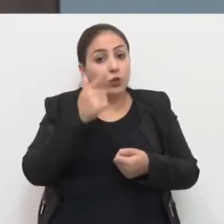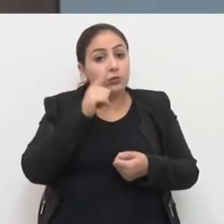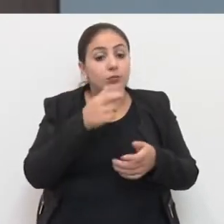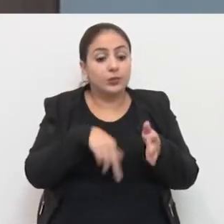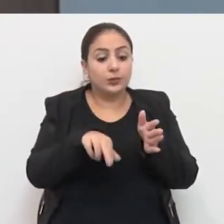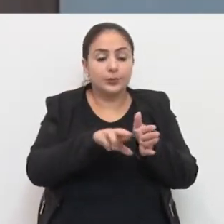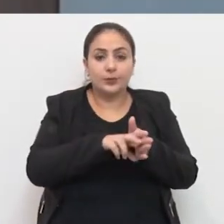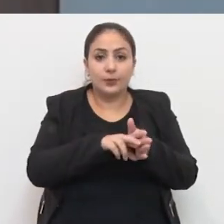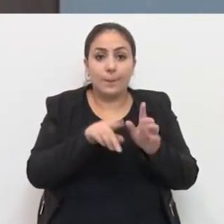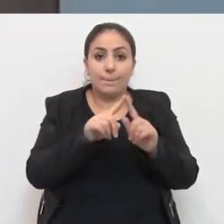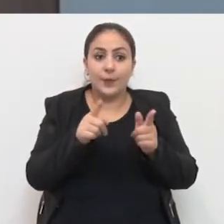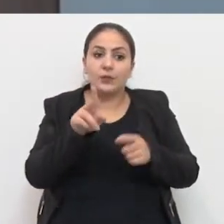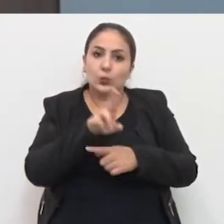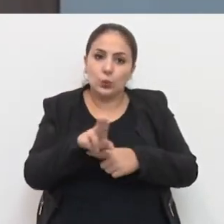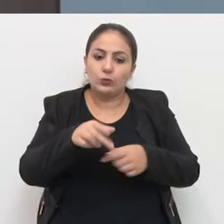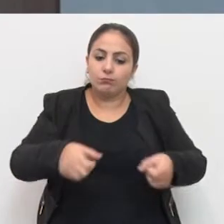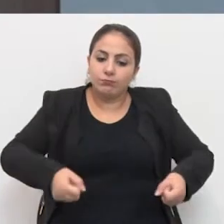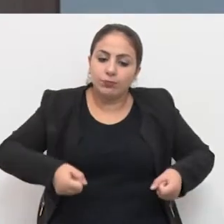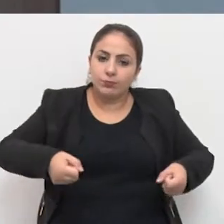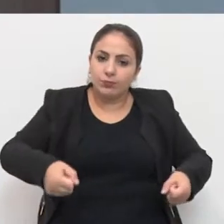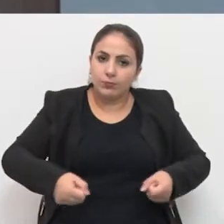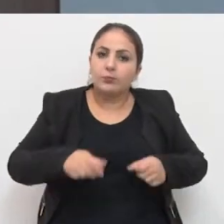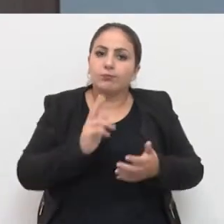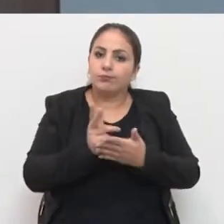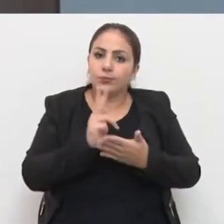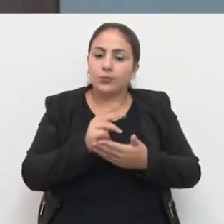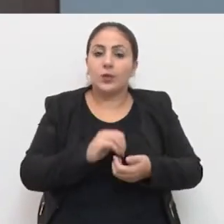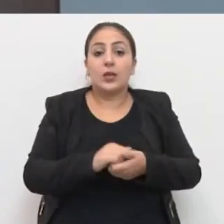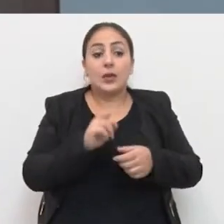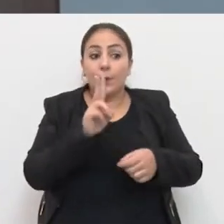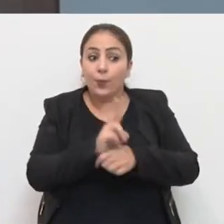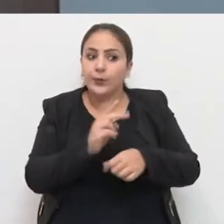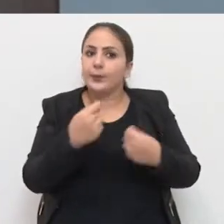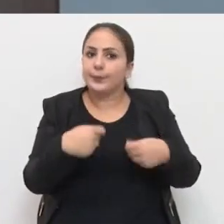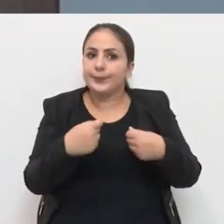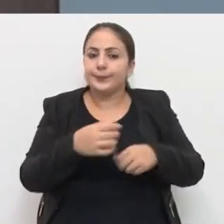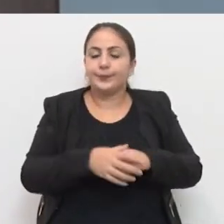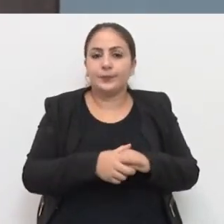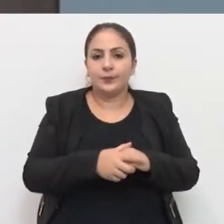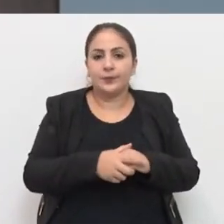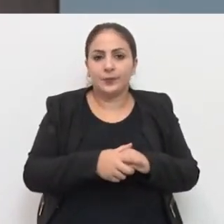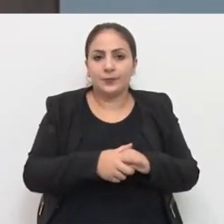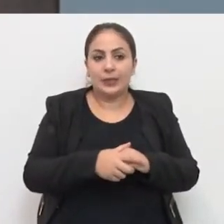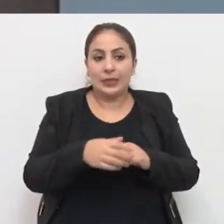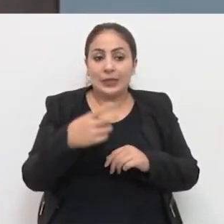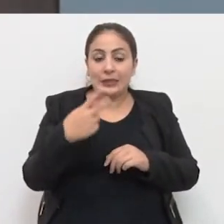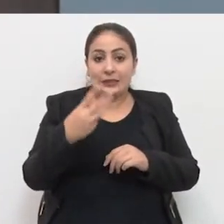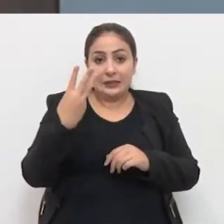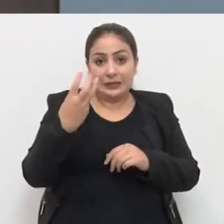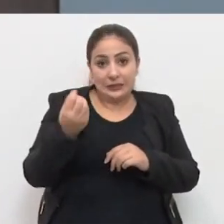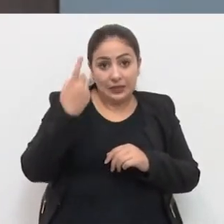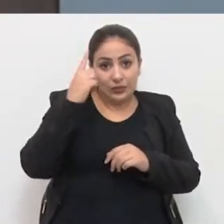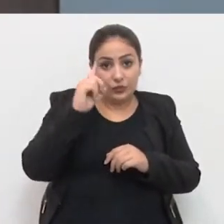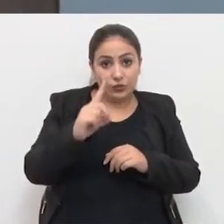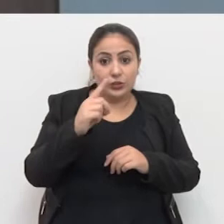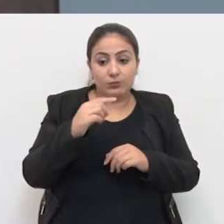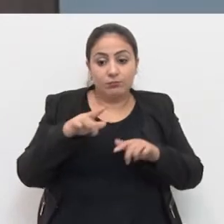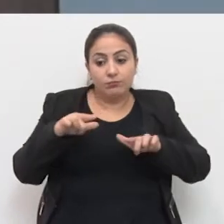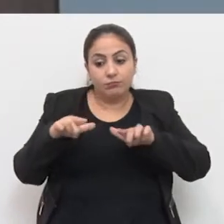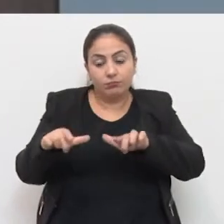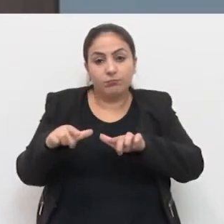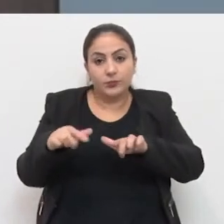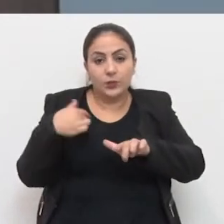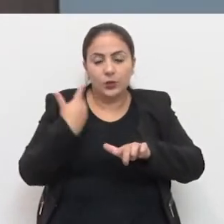recuperado, embora esteja ainda usando muleta, né, e exigindo cuidados. Nestes 30 dias de licença a gente fez